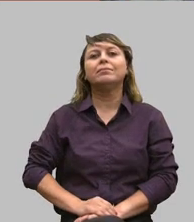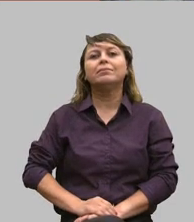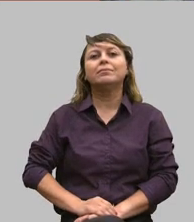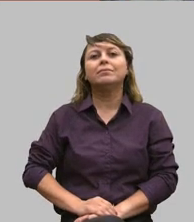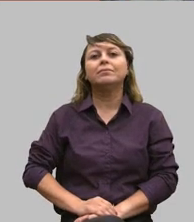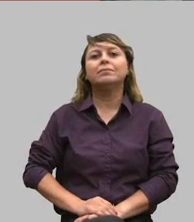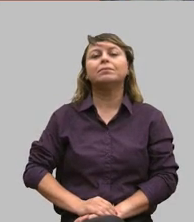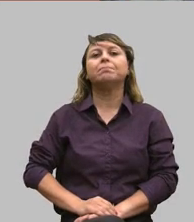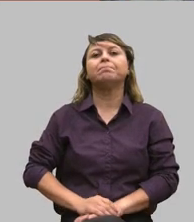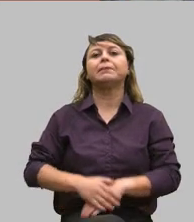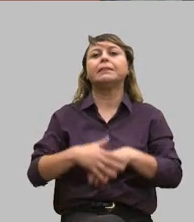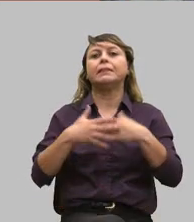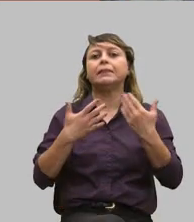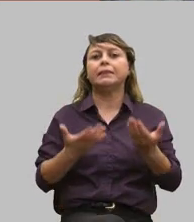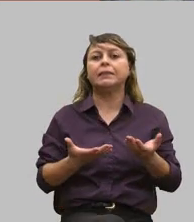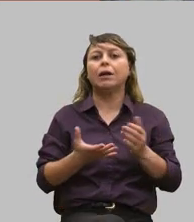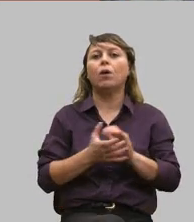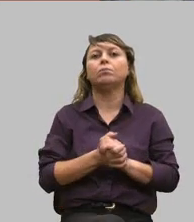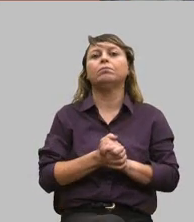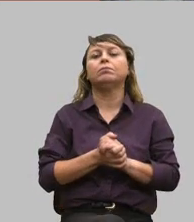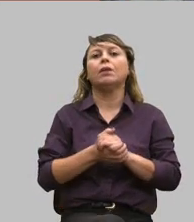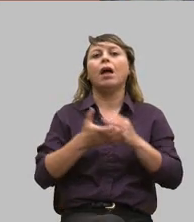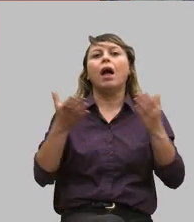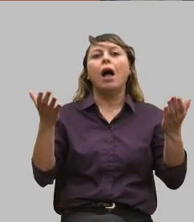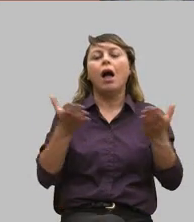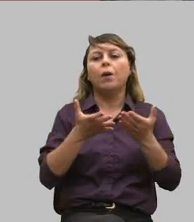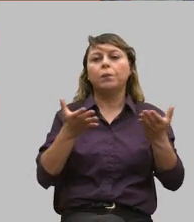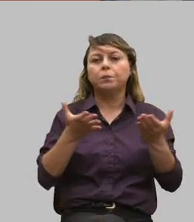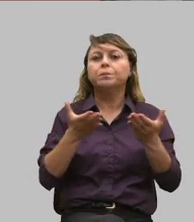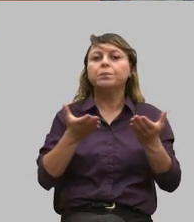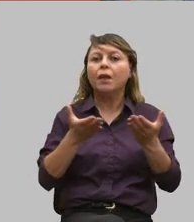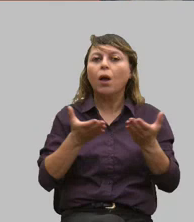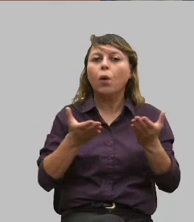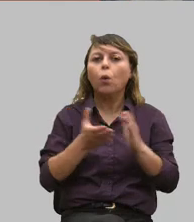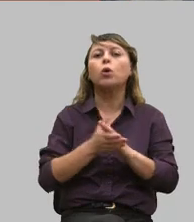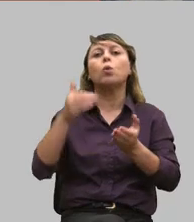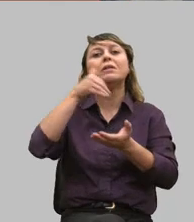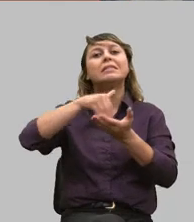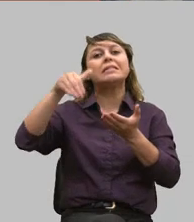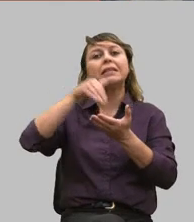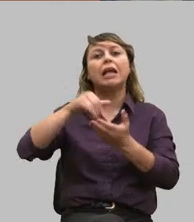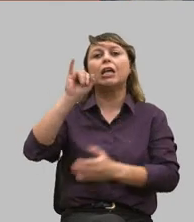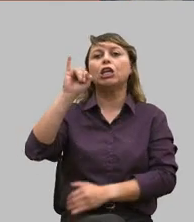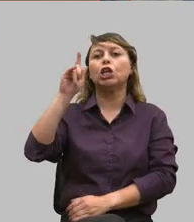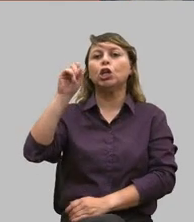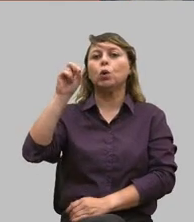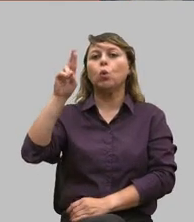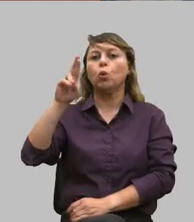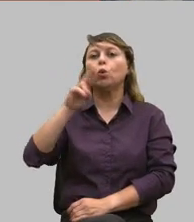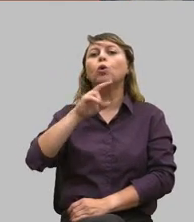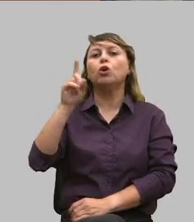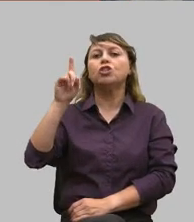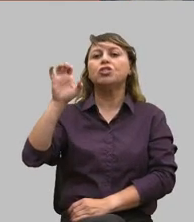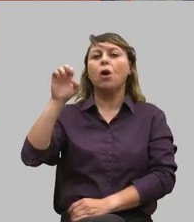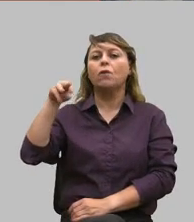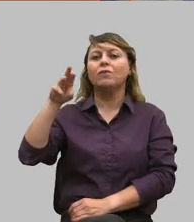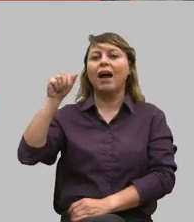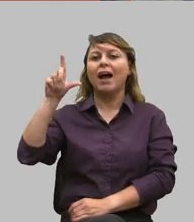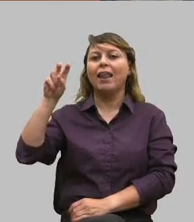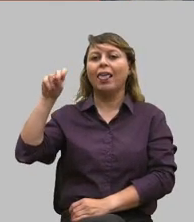bom gente nós vamos ouvir em instantes o secretário Igor de Alvarenga Oliveira e cassate